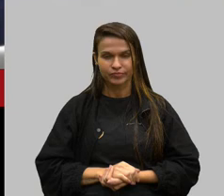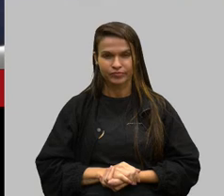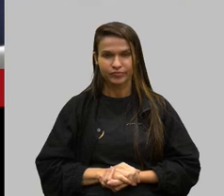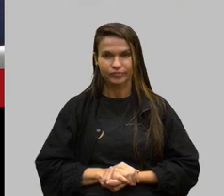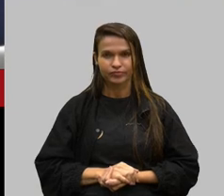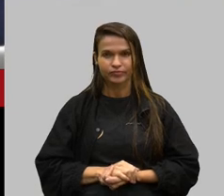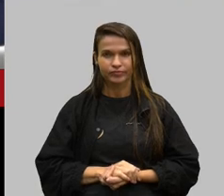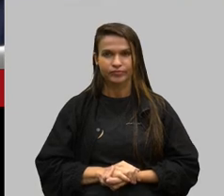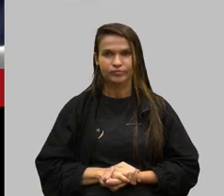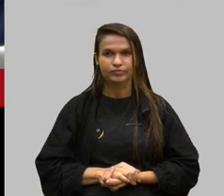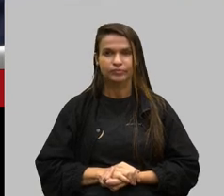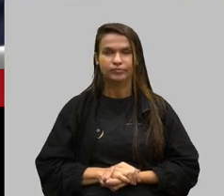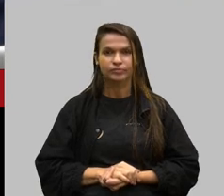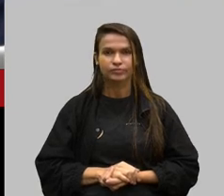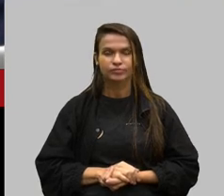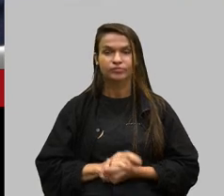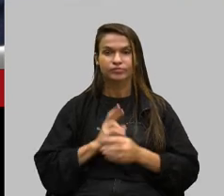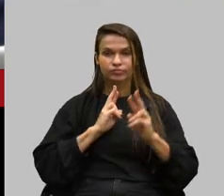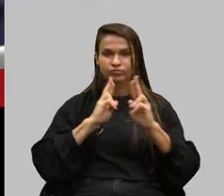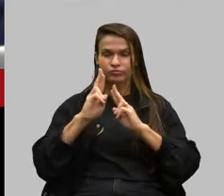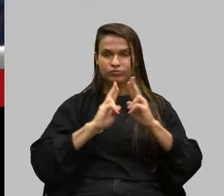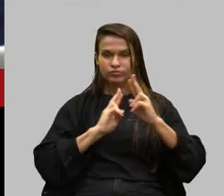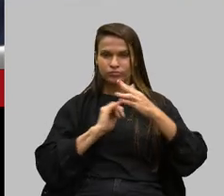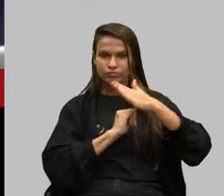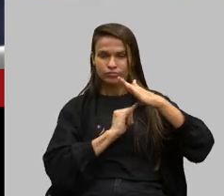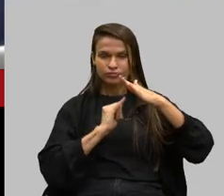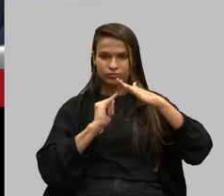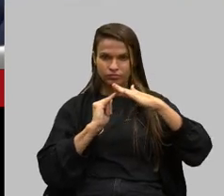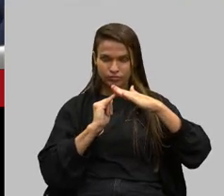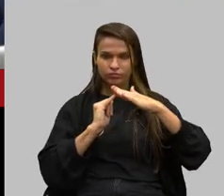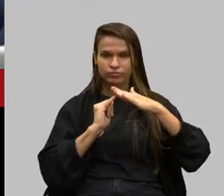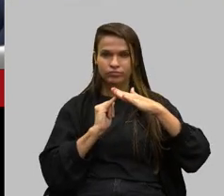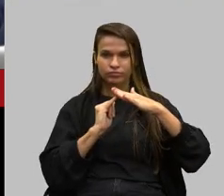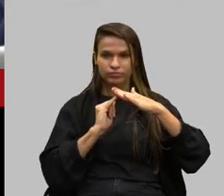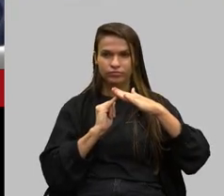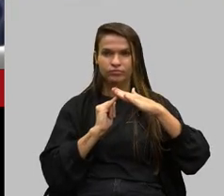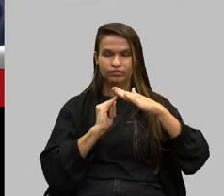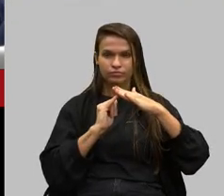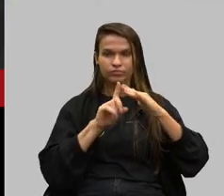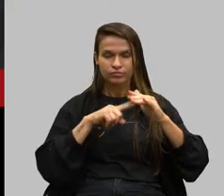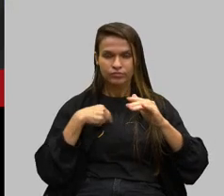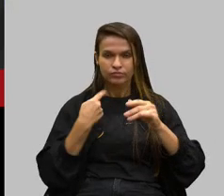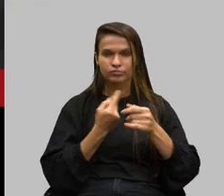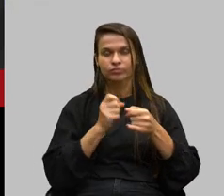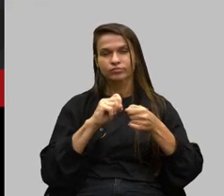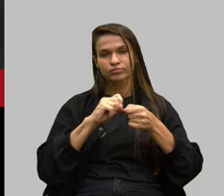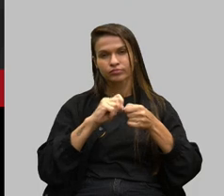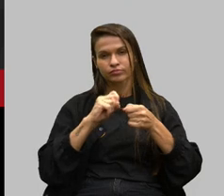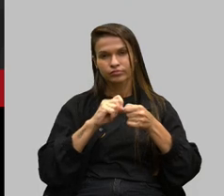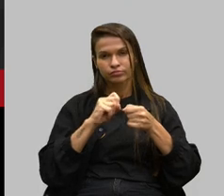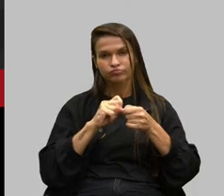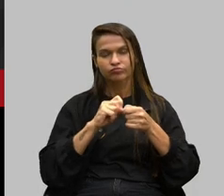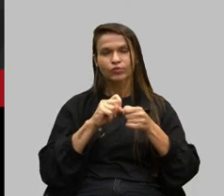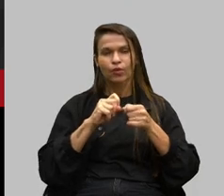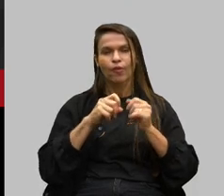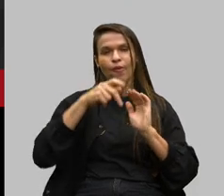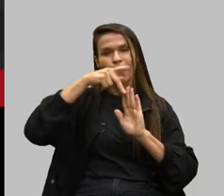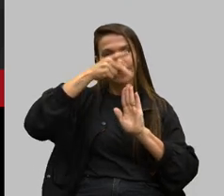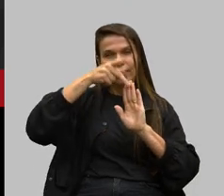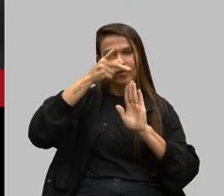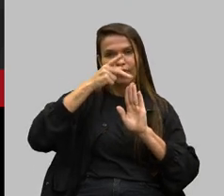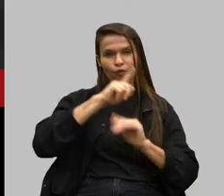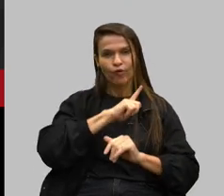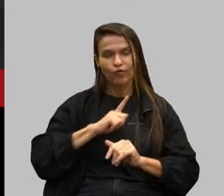2024 relacionamento institucional nós fizemos uma portaria conjunta do Governo do